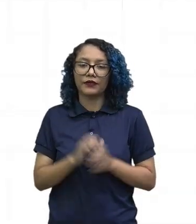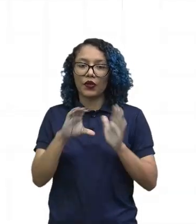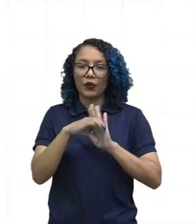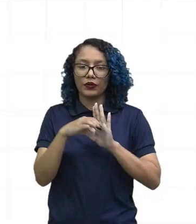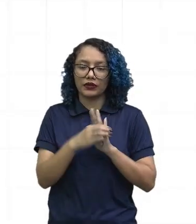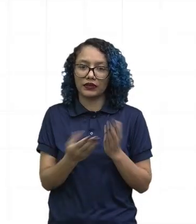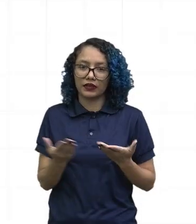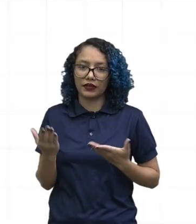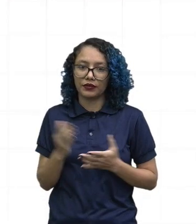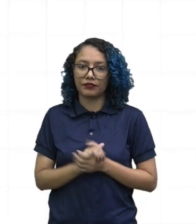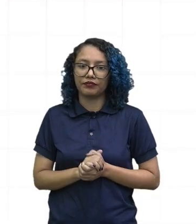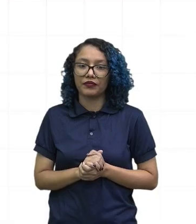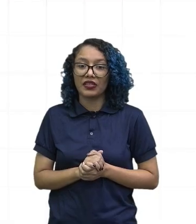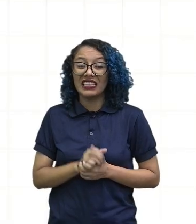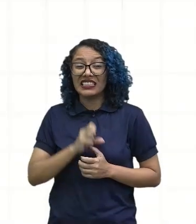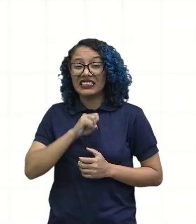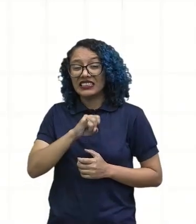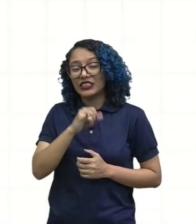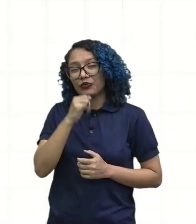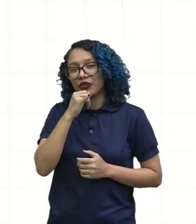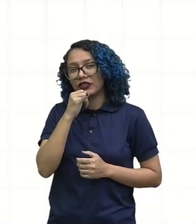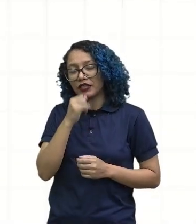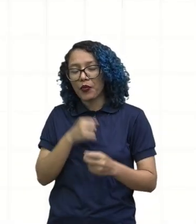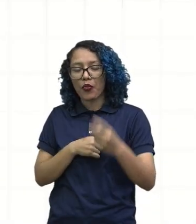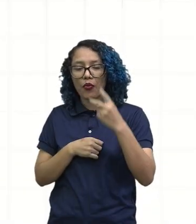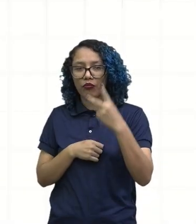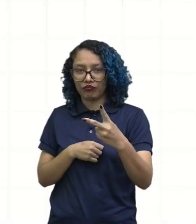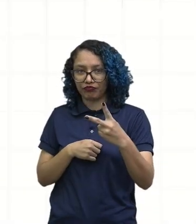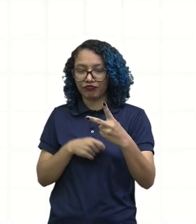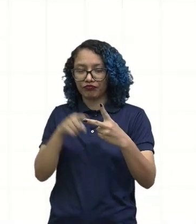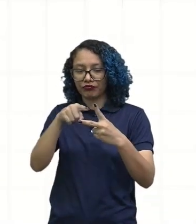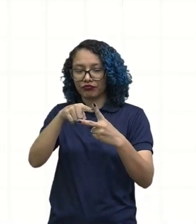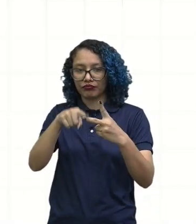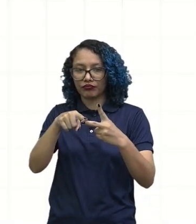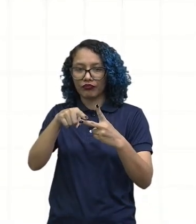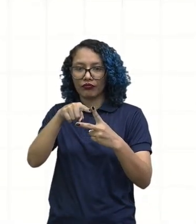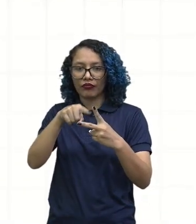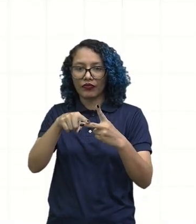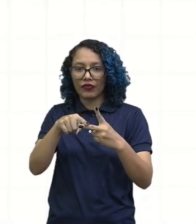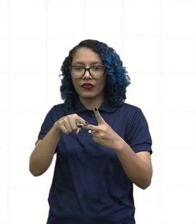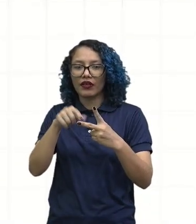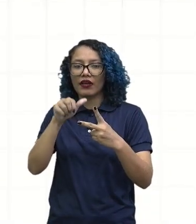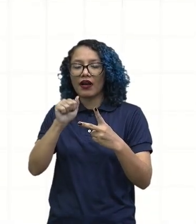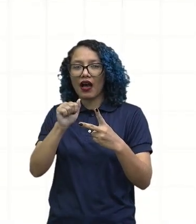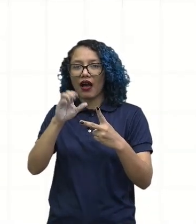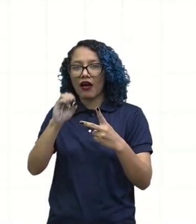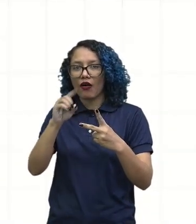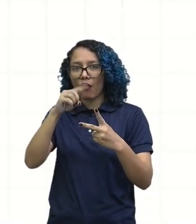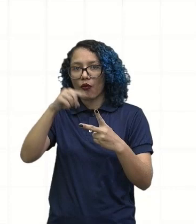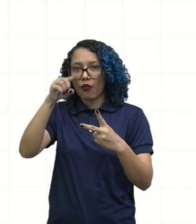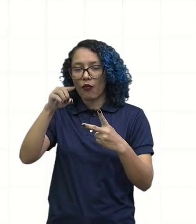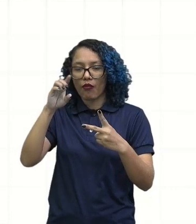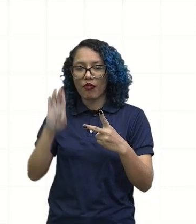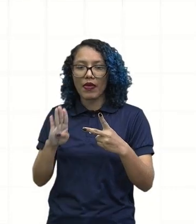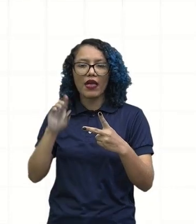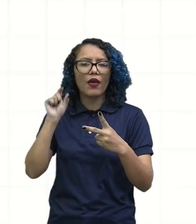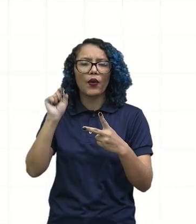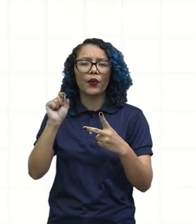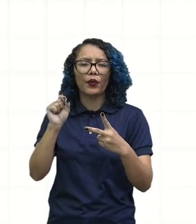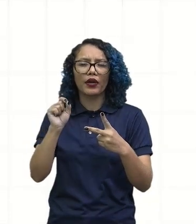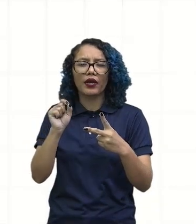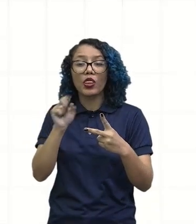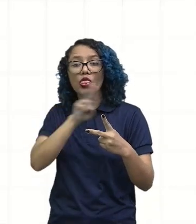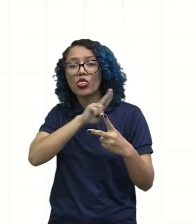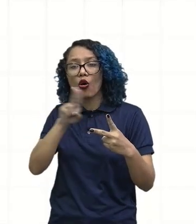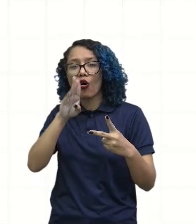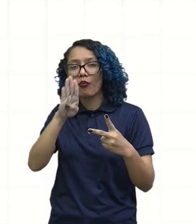Definição. Dado um ângulo AOB, só botar aqui o acento circunflexo, tá bom? Chamamos